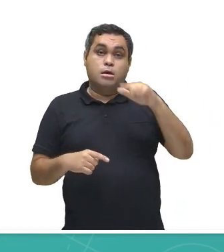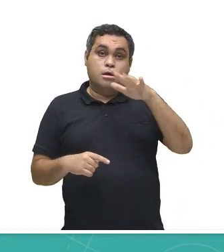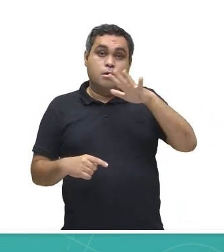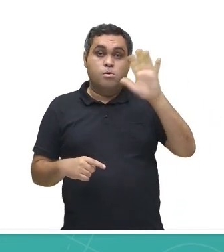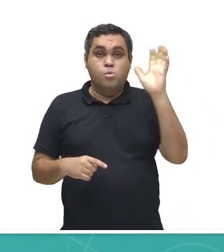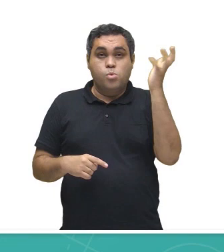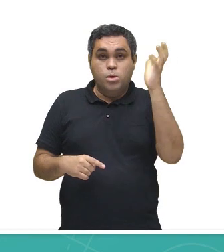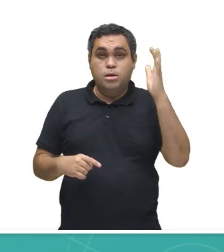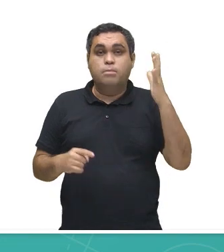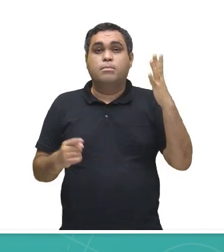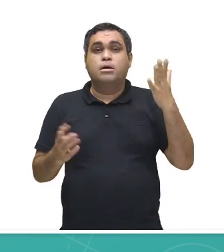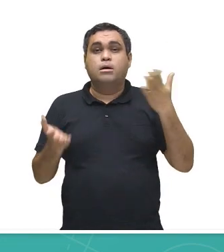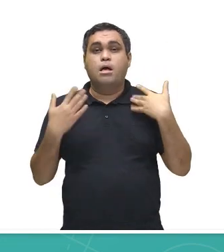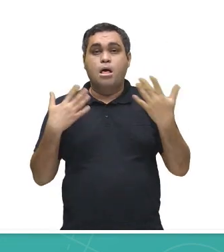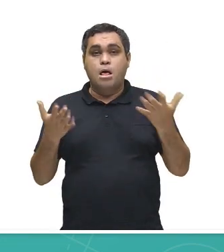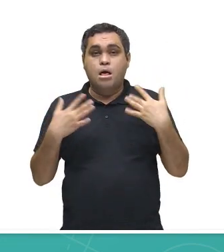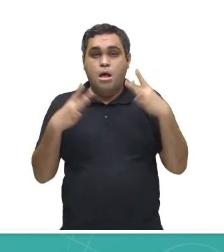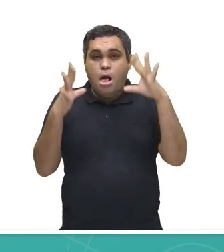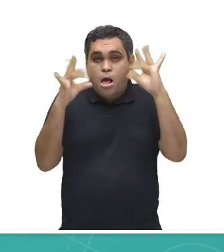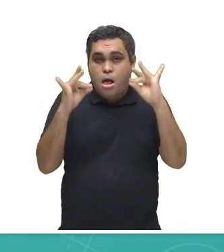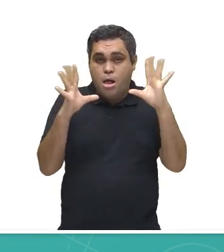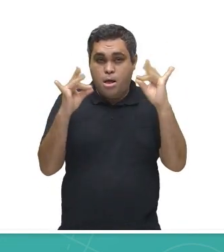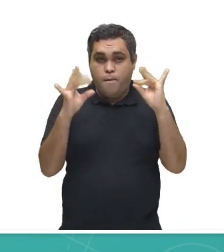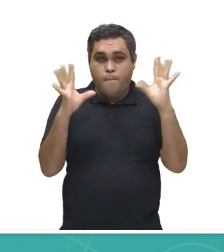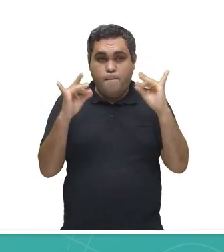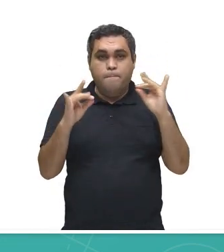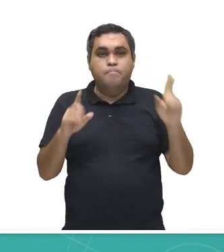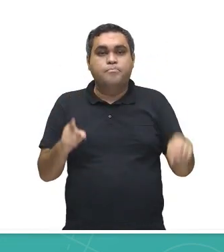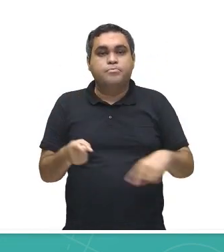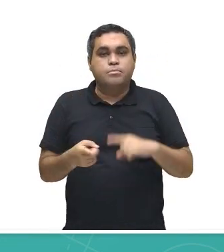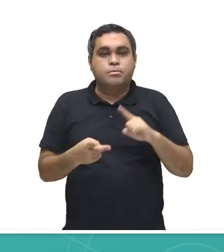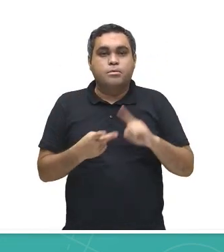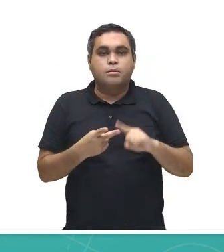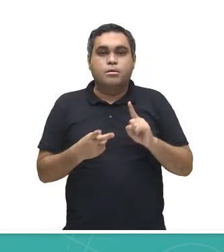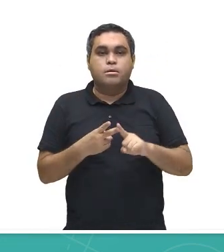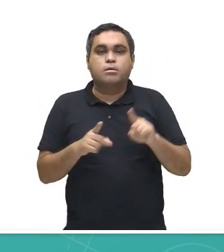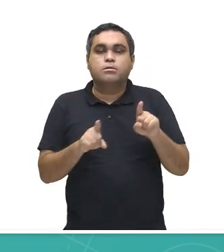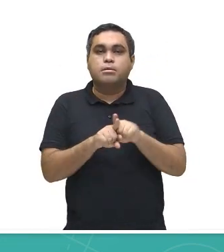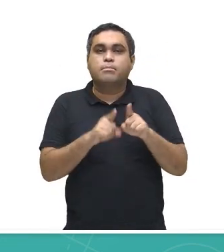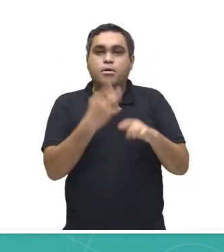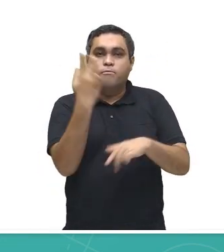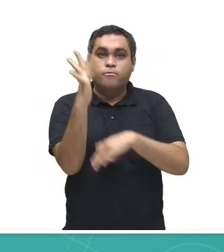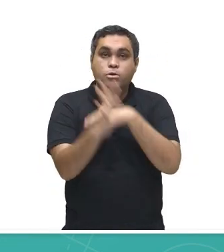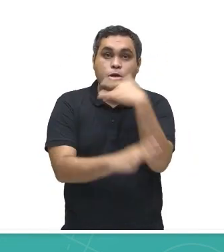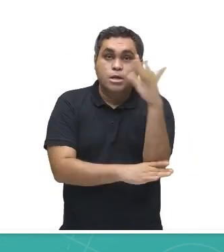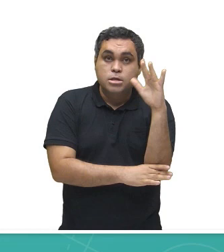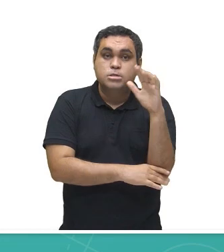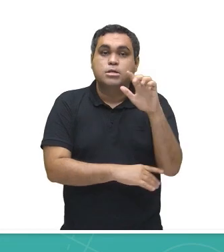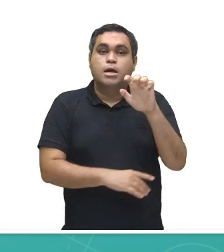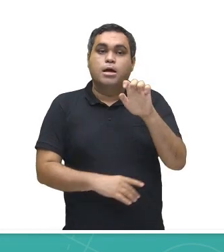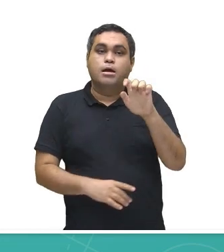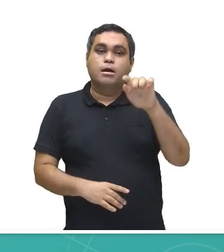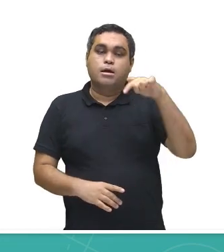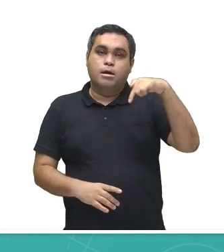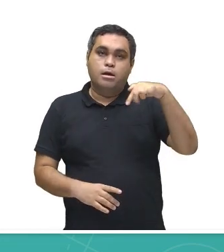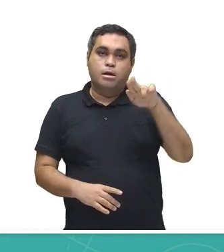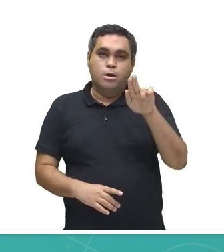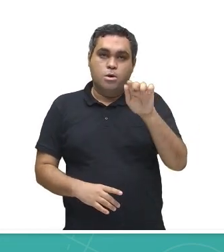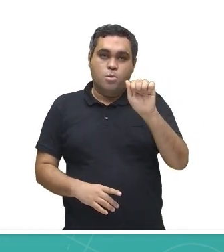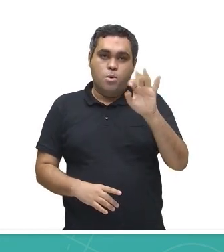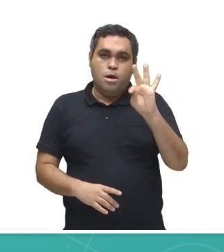por isso que acaba se tornando úmido e uma vegetação ligada ao equatorial, tá? A vegetação aí da